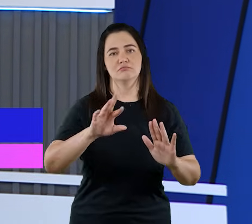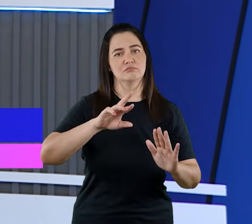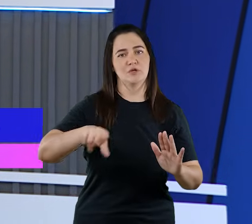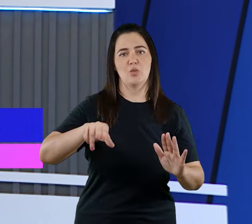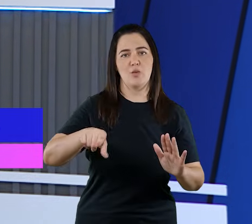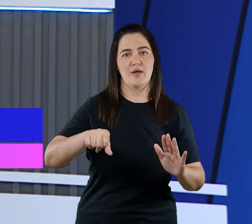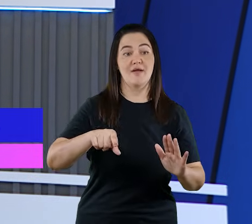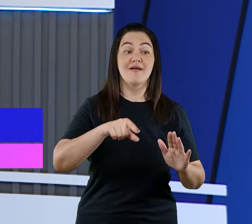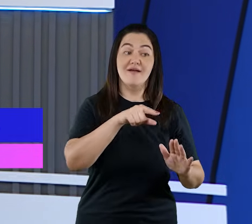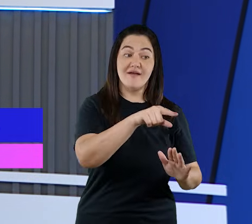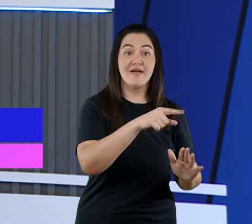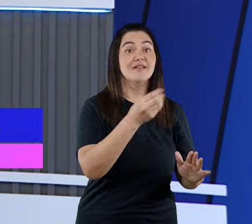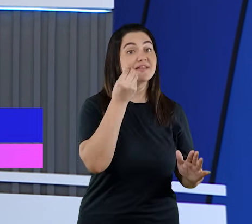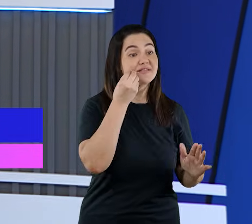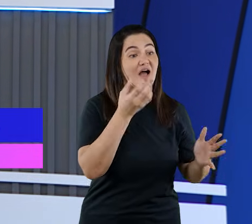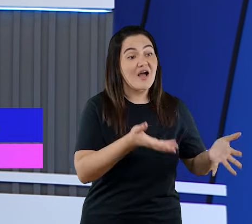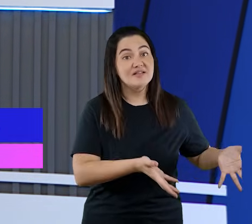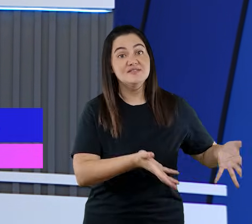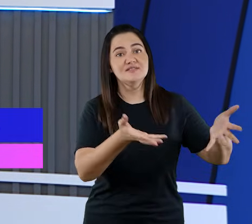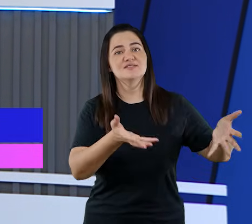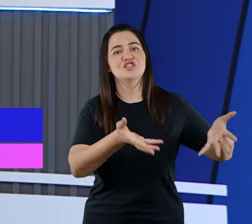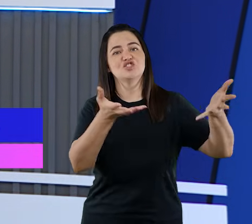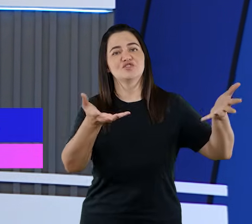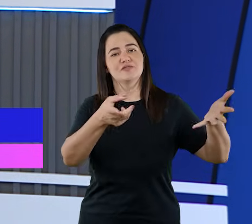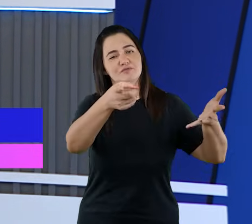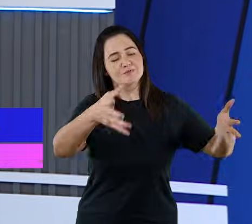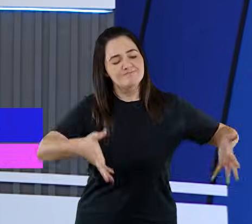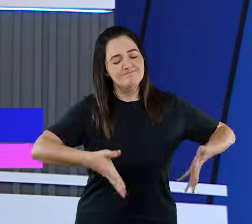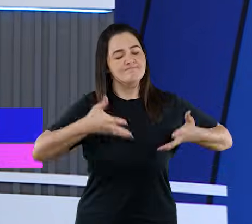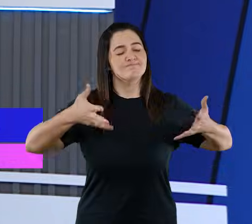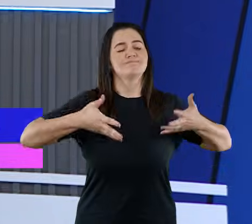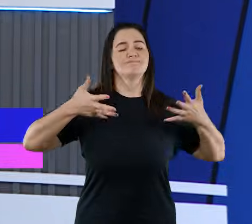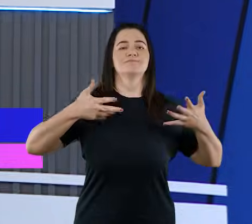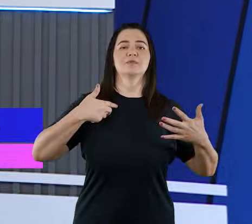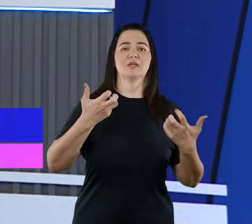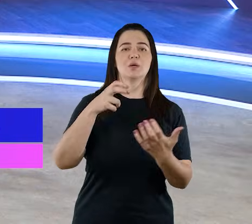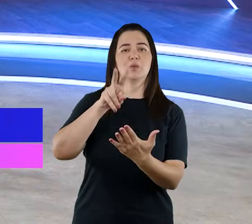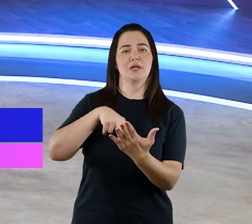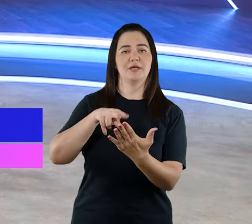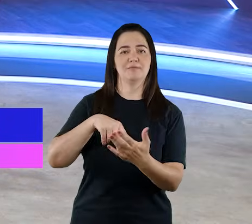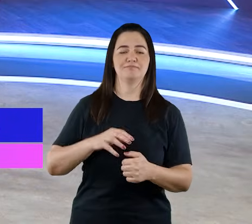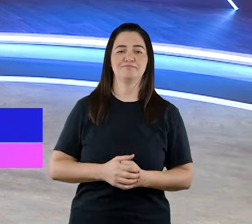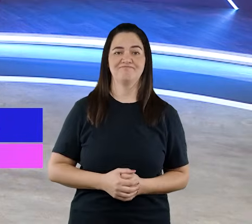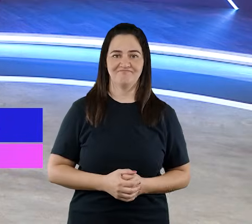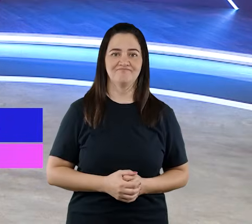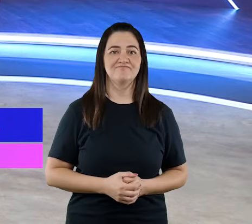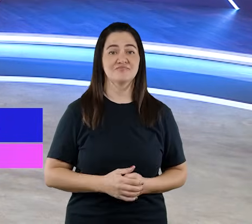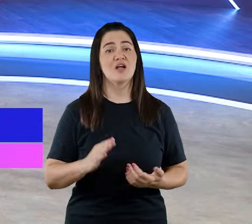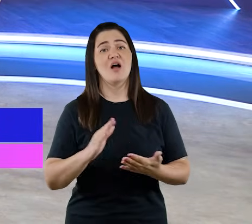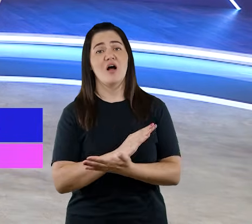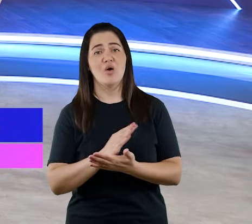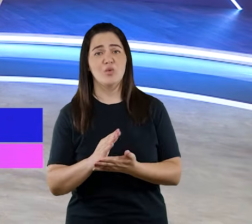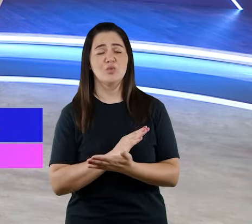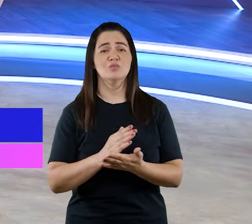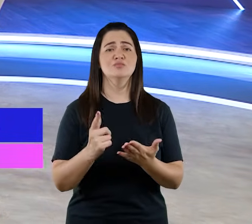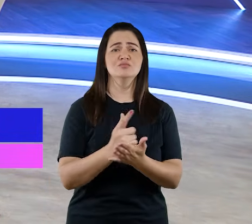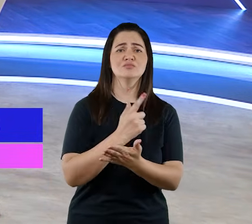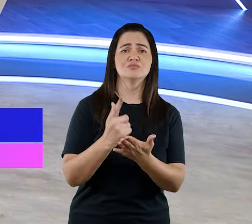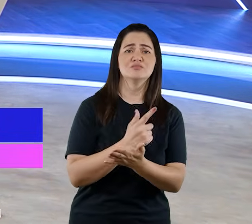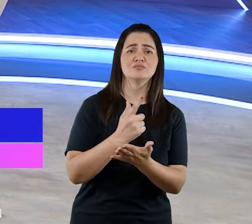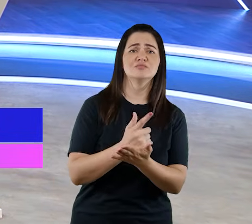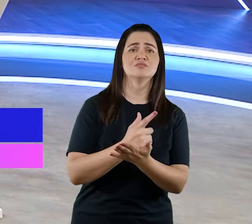da Bíblia. Mas é levar as pessoas a ler a Bíblia. Alguns dos seus livros são